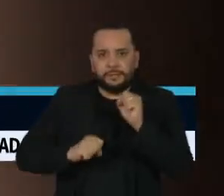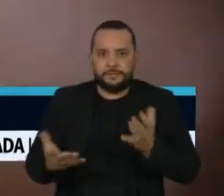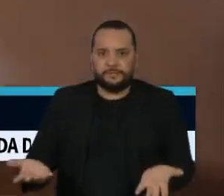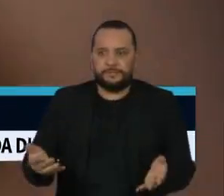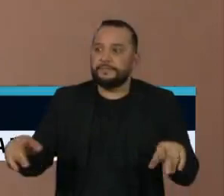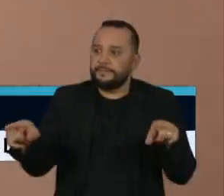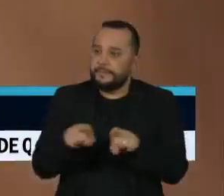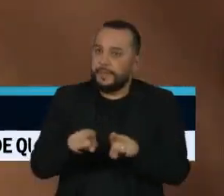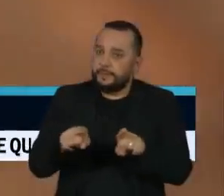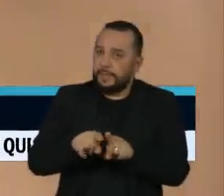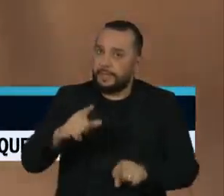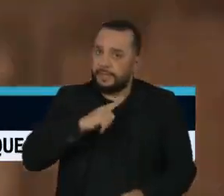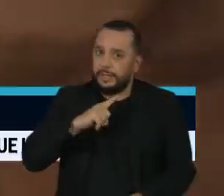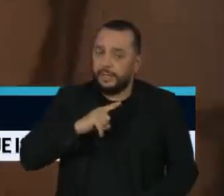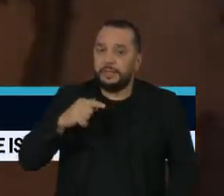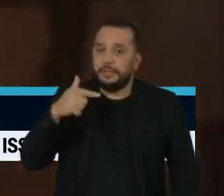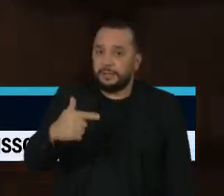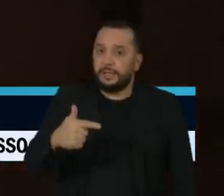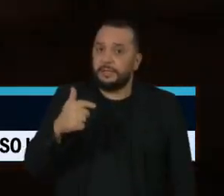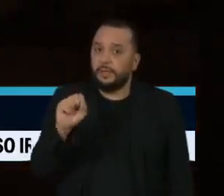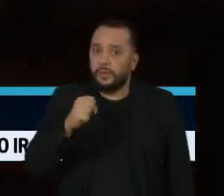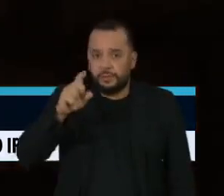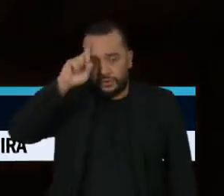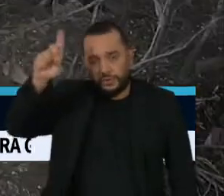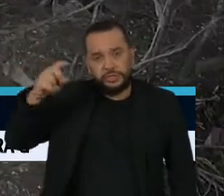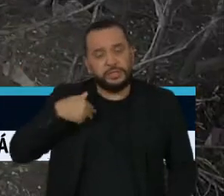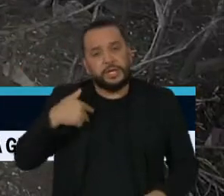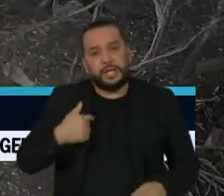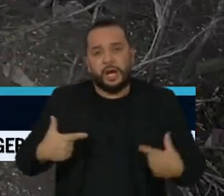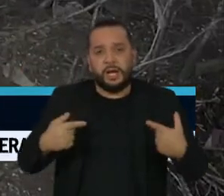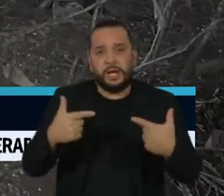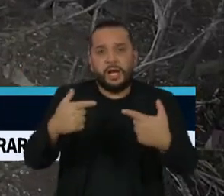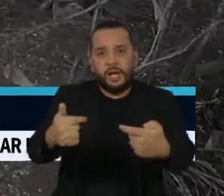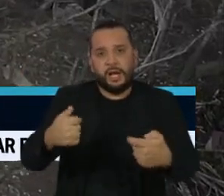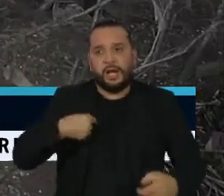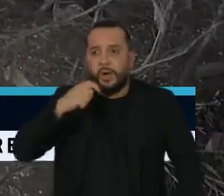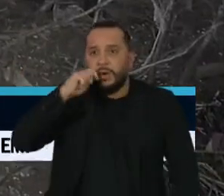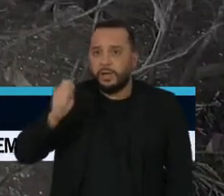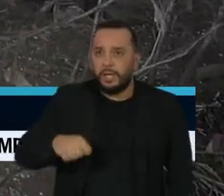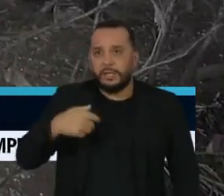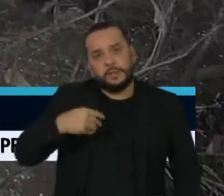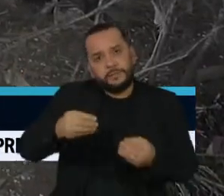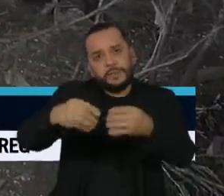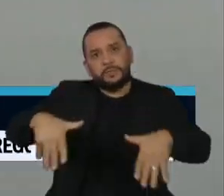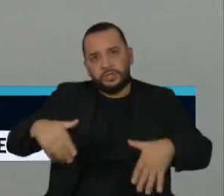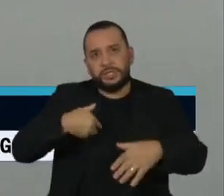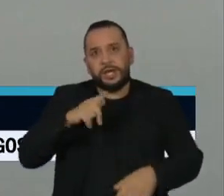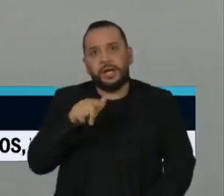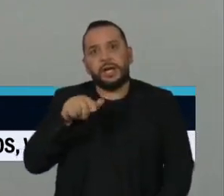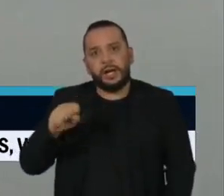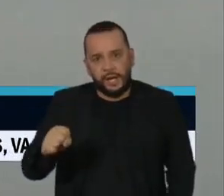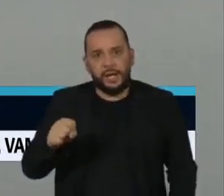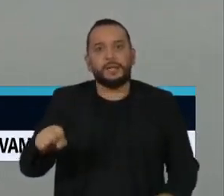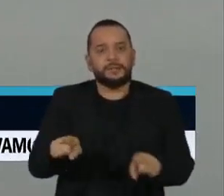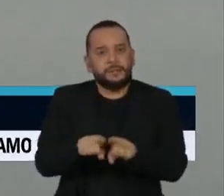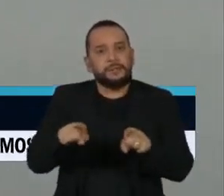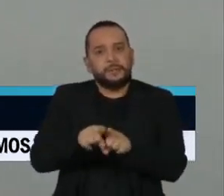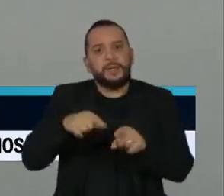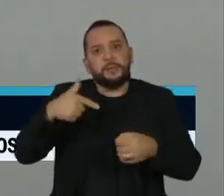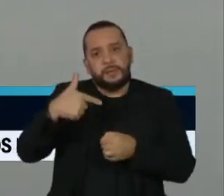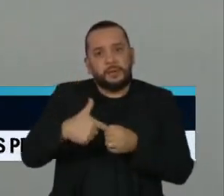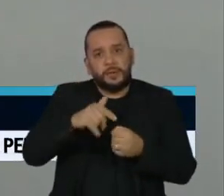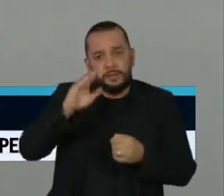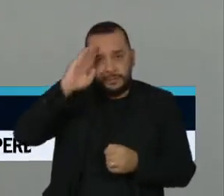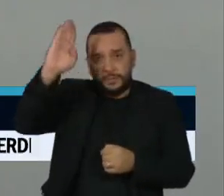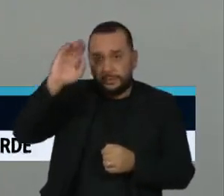o outro lado os 78 dias de guerra na Ucrânia que prejudica a distribuição de gás e petróleo principalmente para